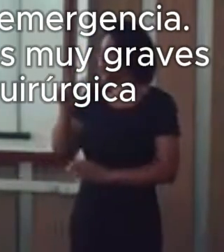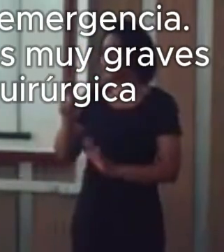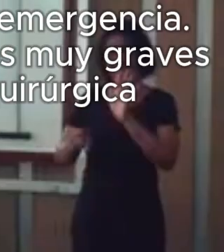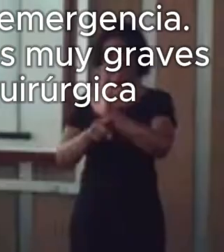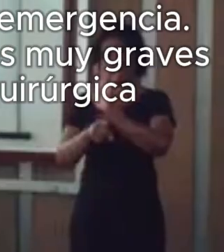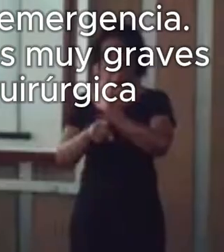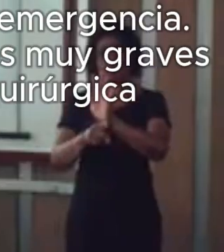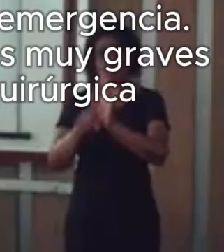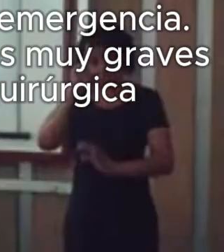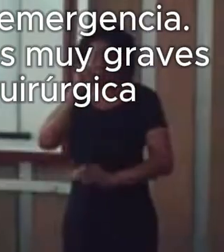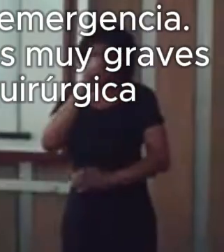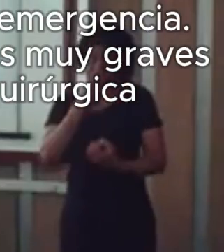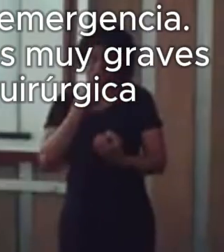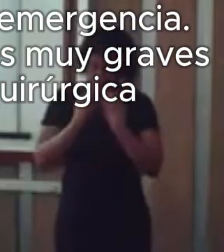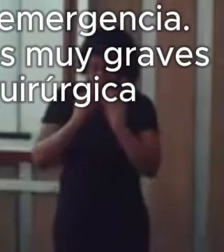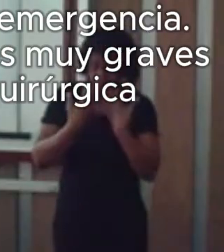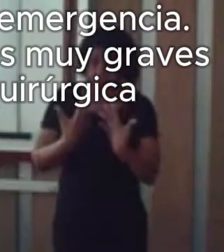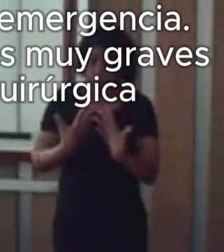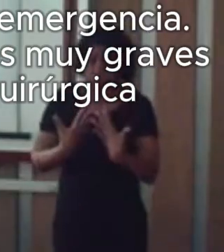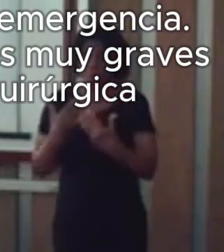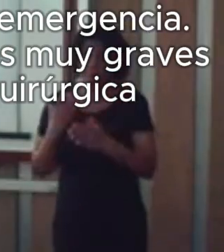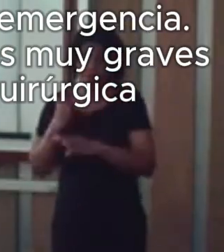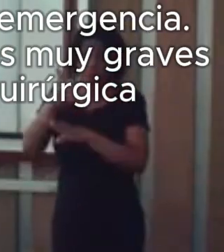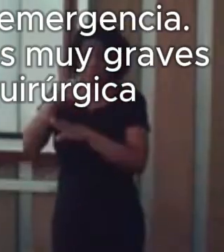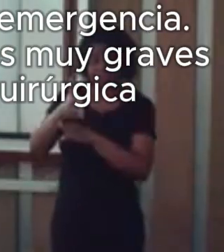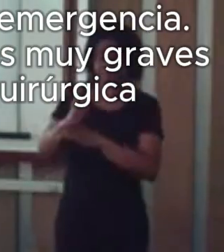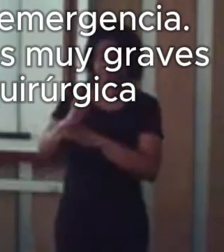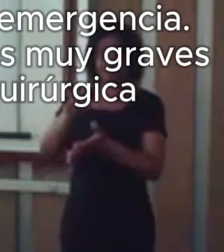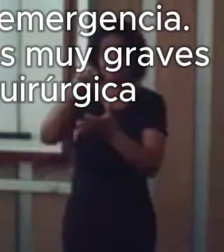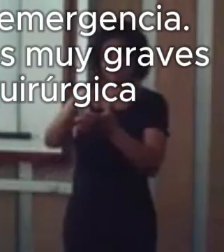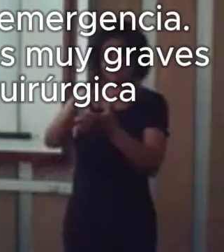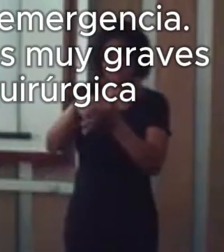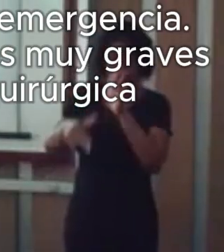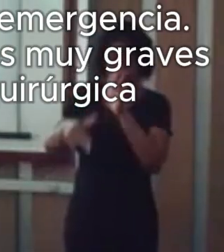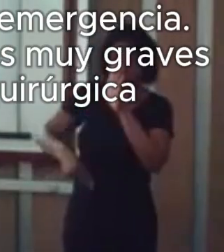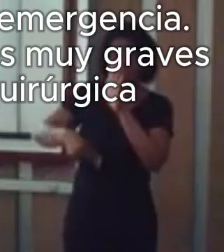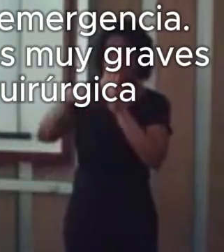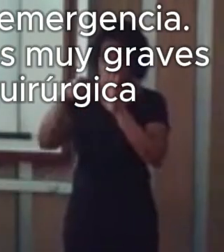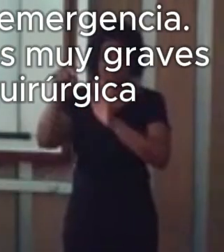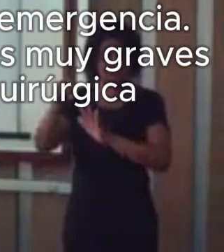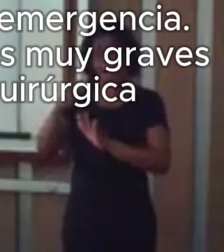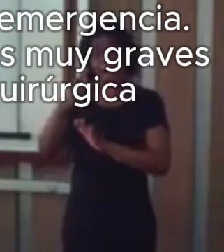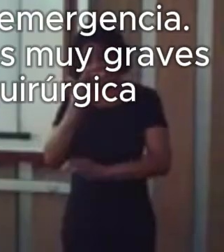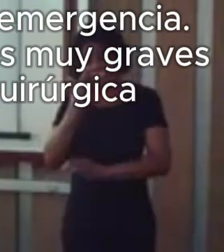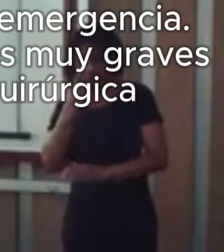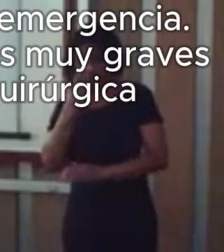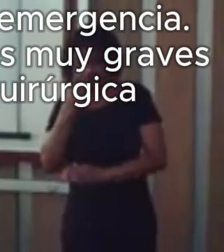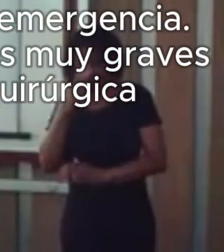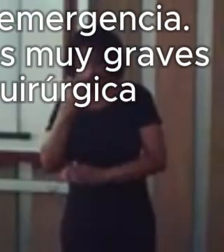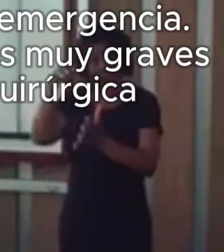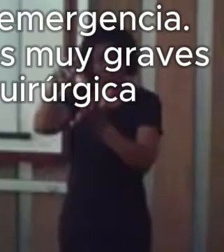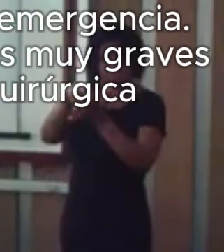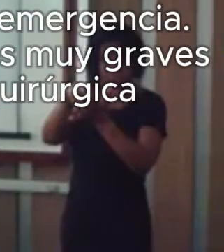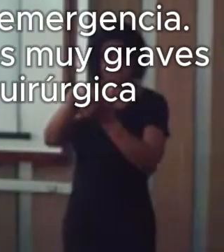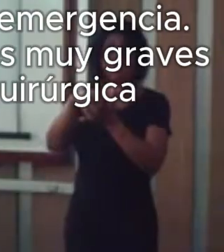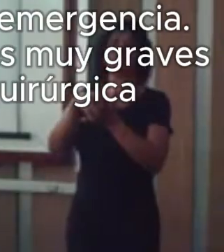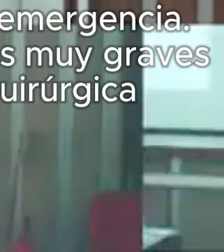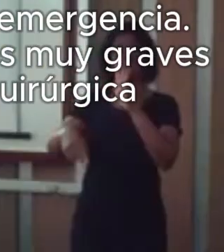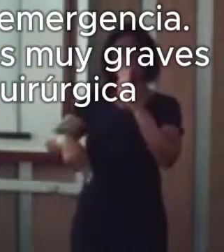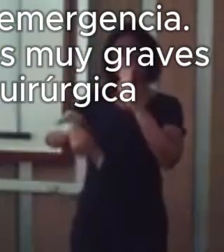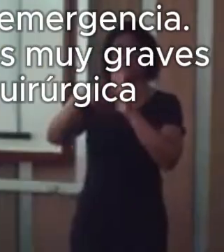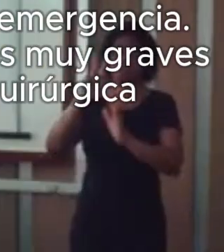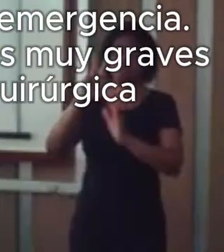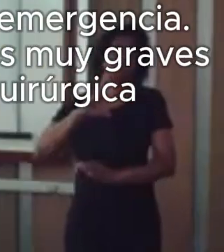hospitais é muito boa. Você entra no centro cirúrgico do Souza Aguiar, é muito parecido com o centro cirúrgico do hospital particular. Eu já